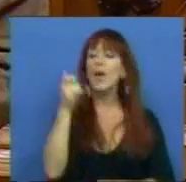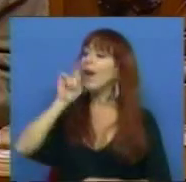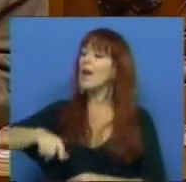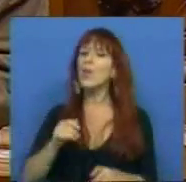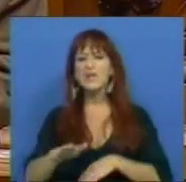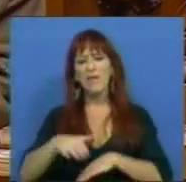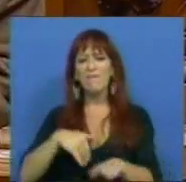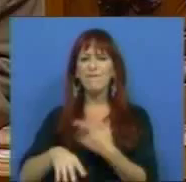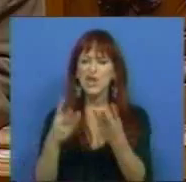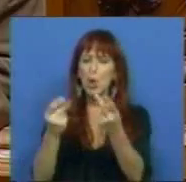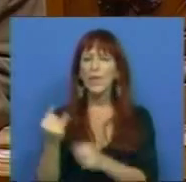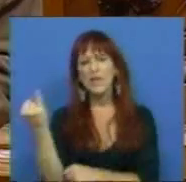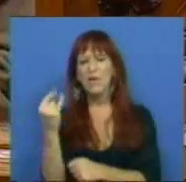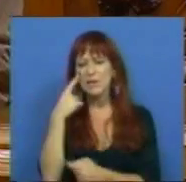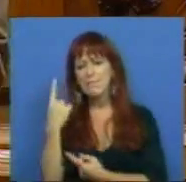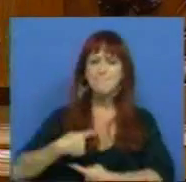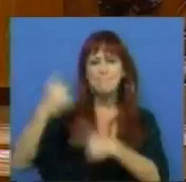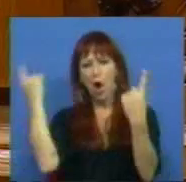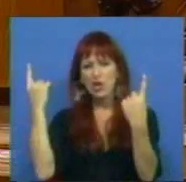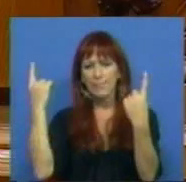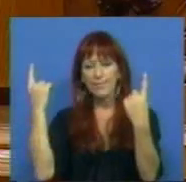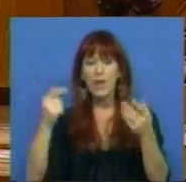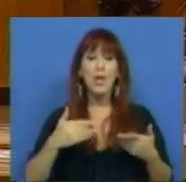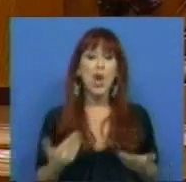quem prestou contas falsas.